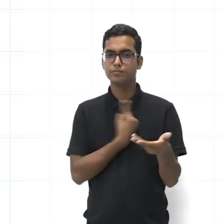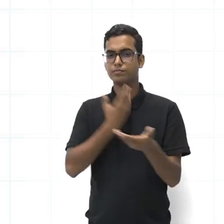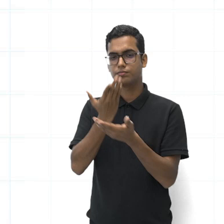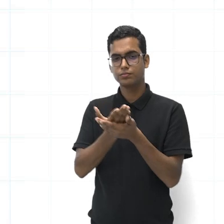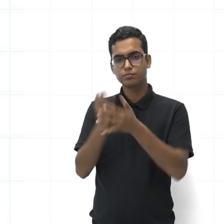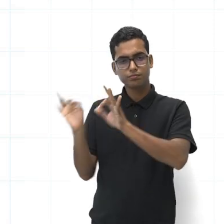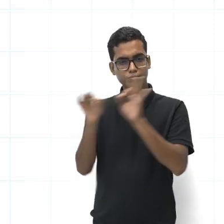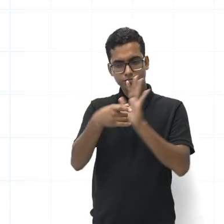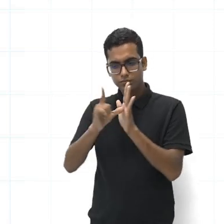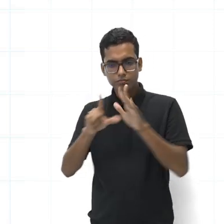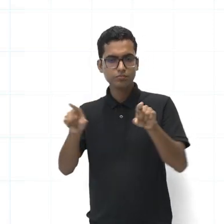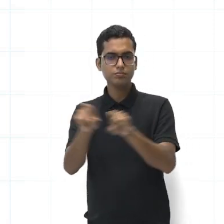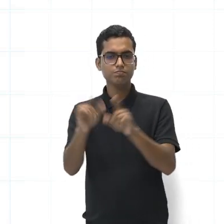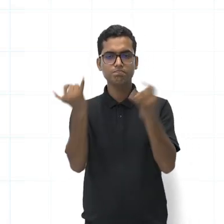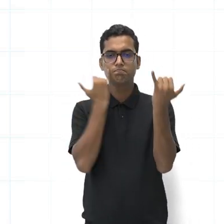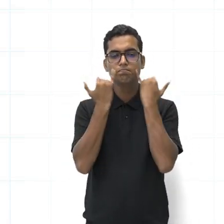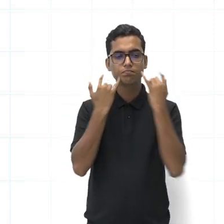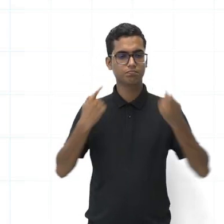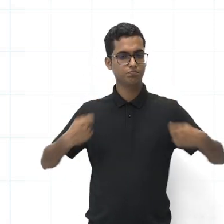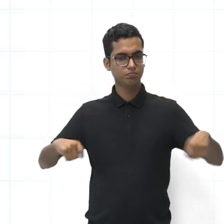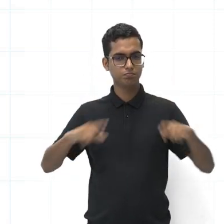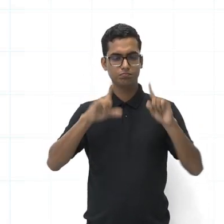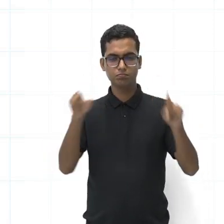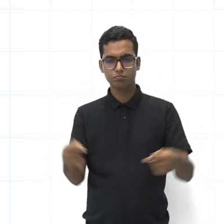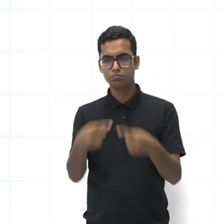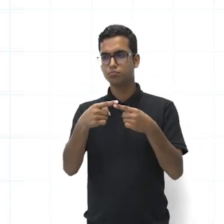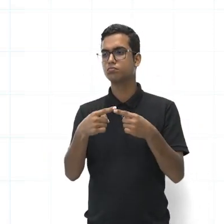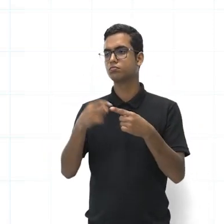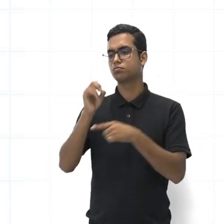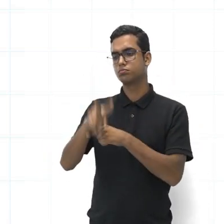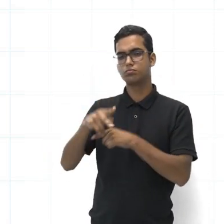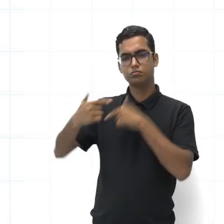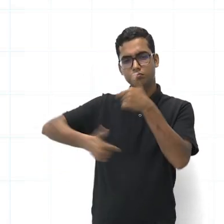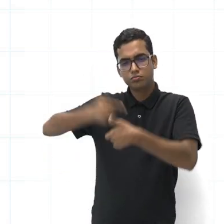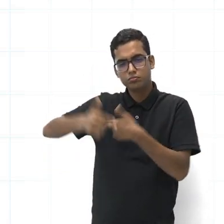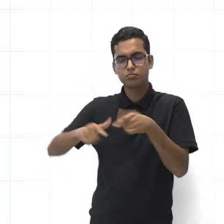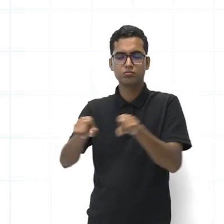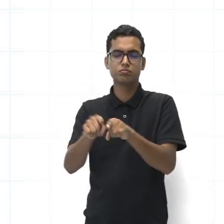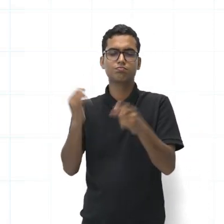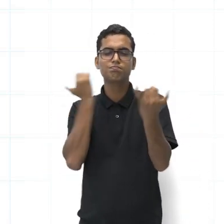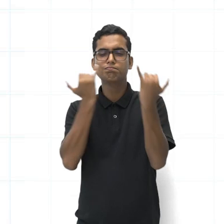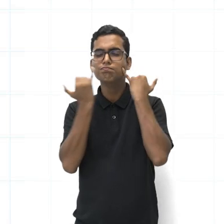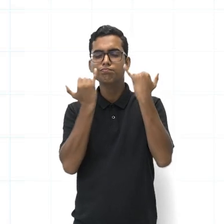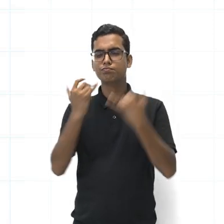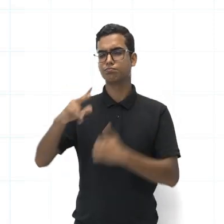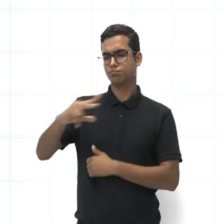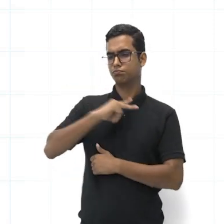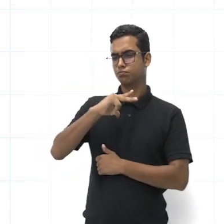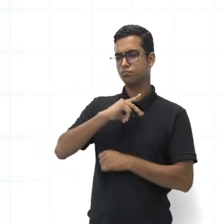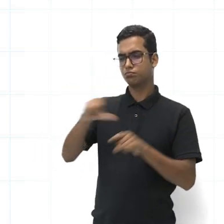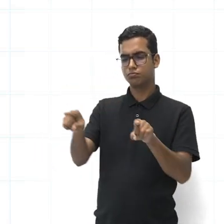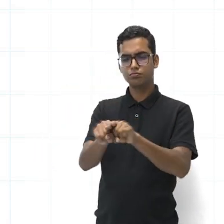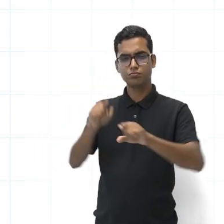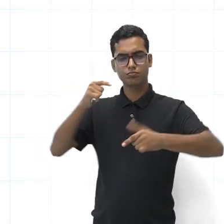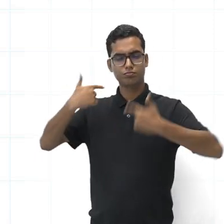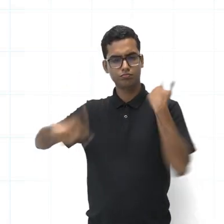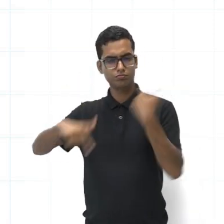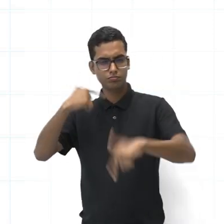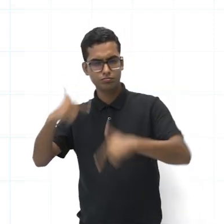né, que informações são necessárias relacionadas ao emprego, informações pessoais, né, informações relacionadas ao trabalho,